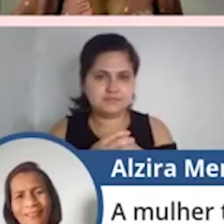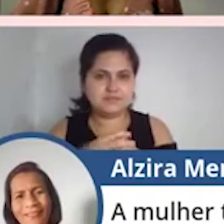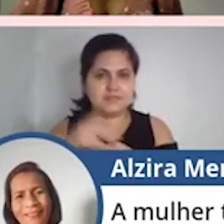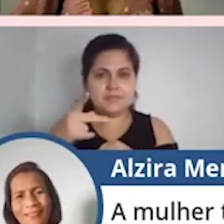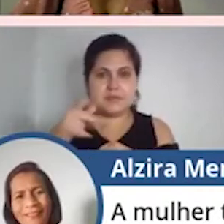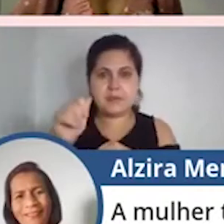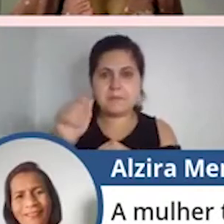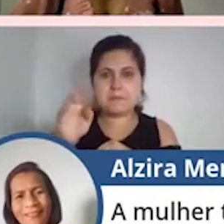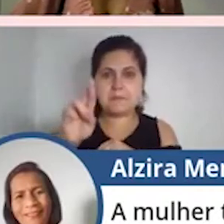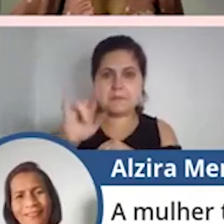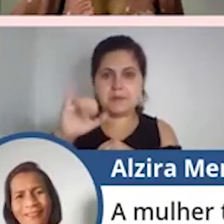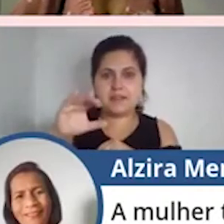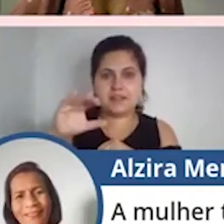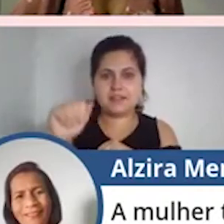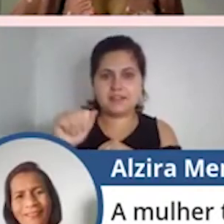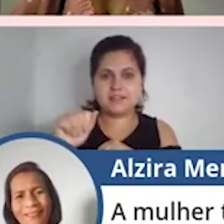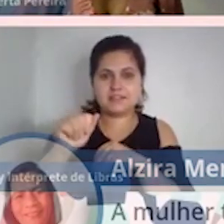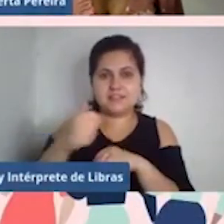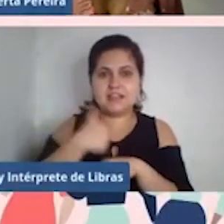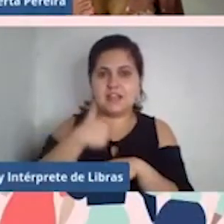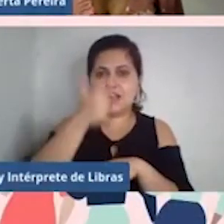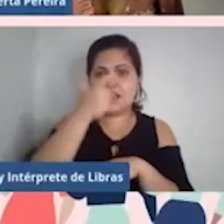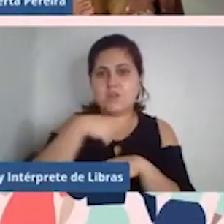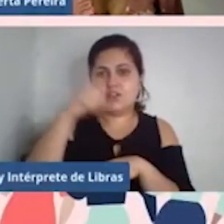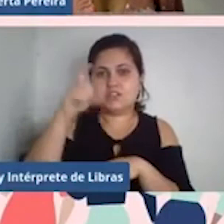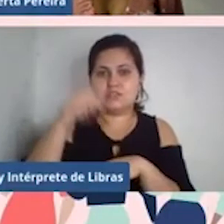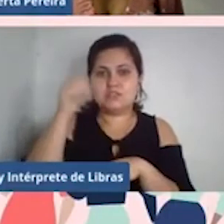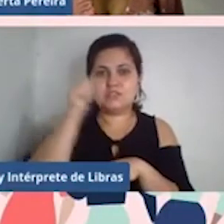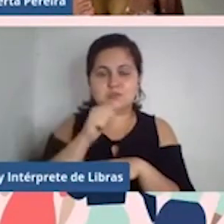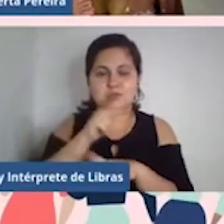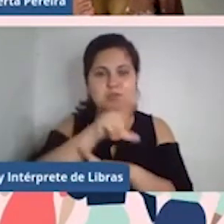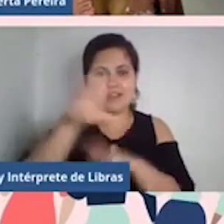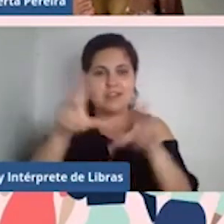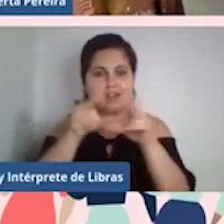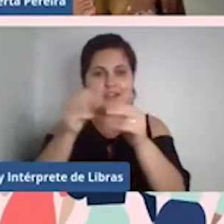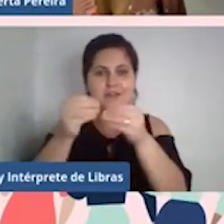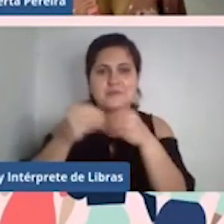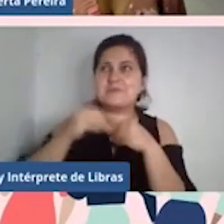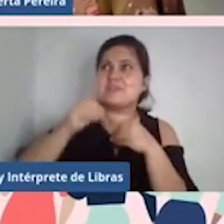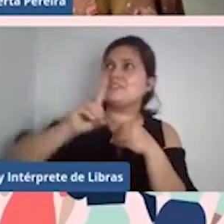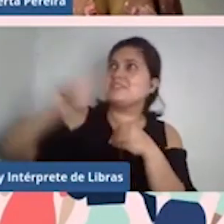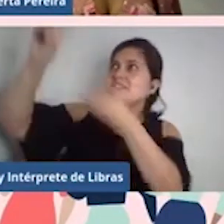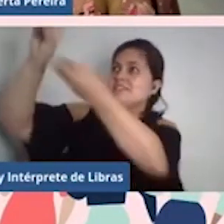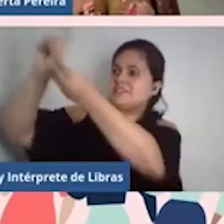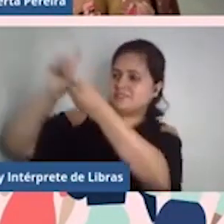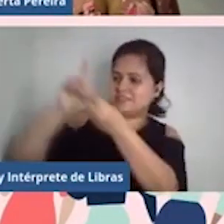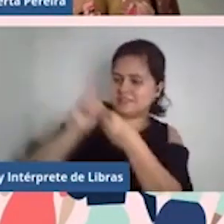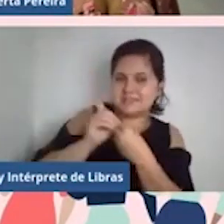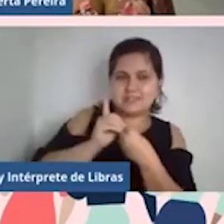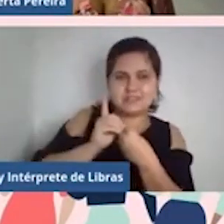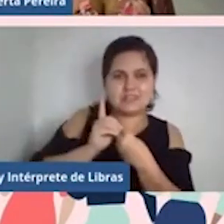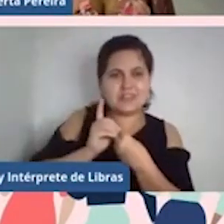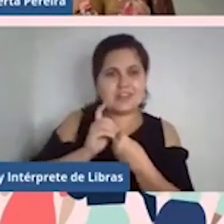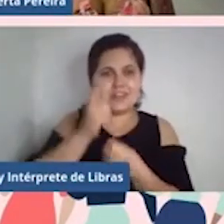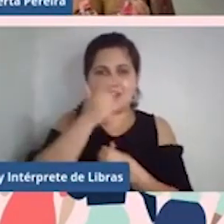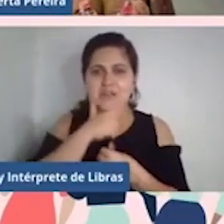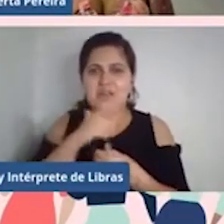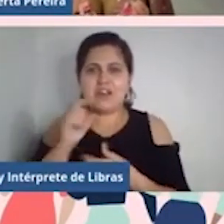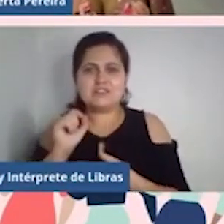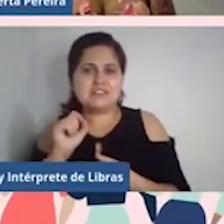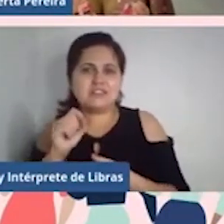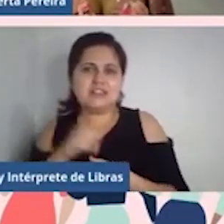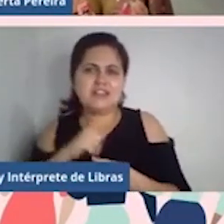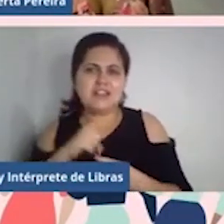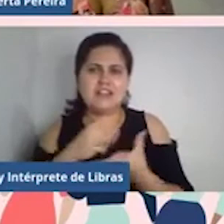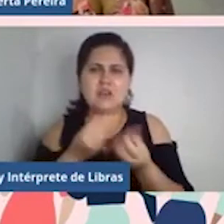Patrícia. Eu acho que ser mulher é um presente de Deus, tá? Eu acho que, por mais que haja